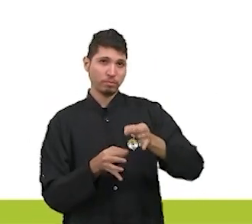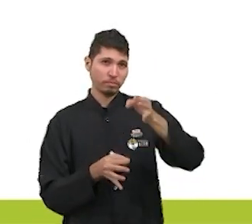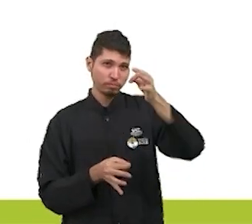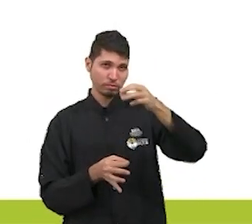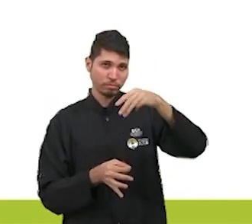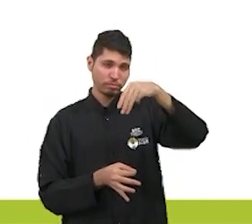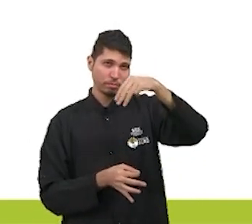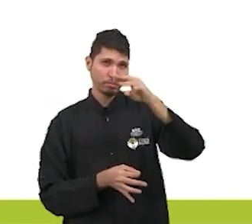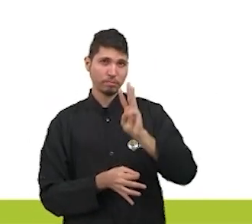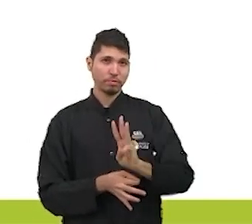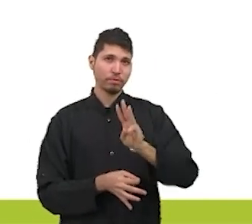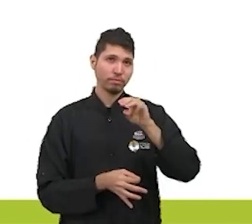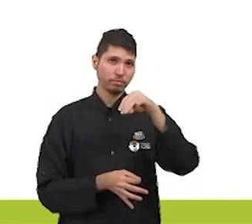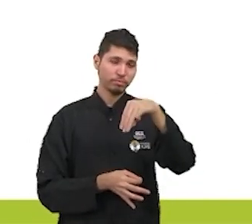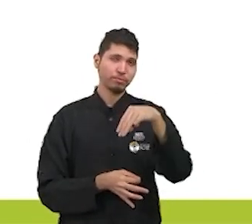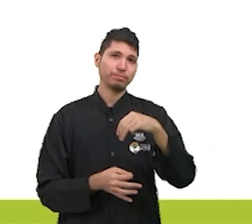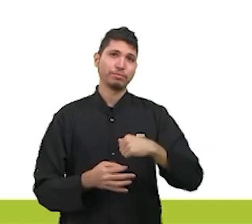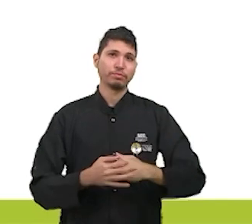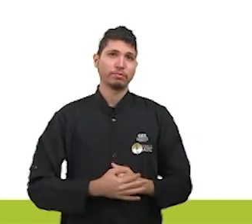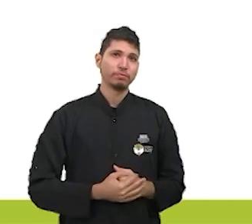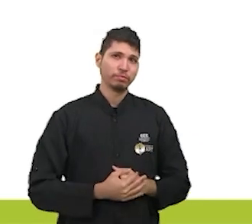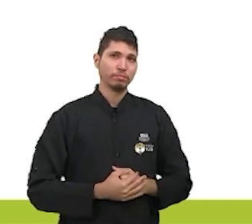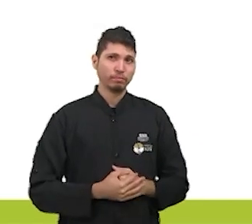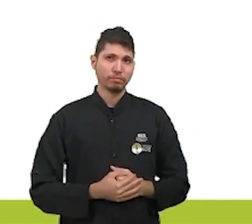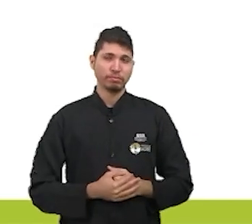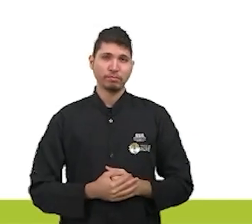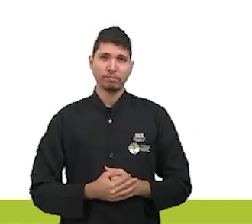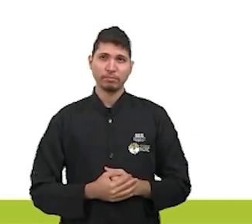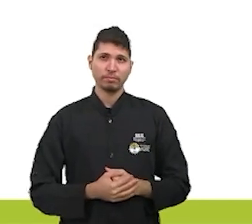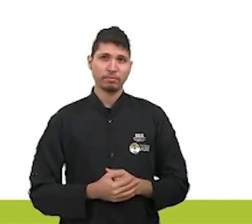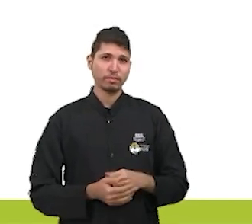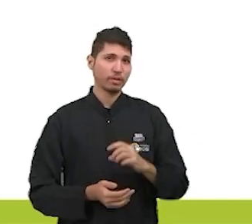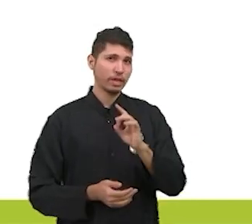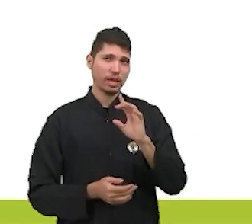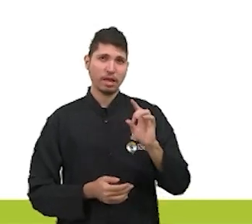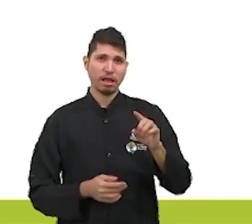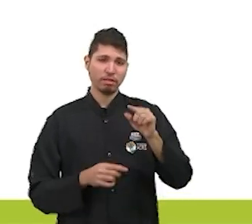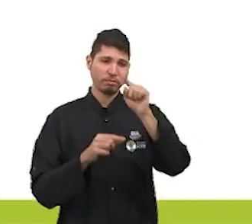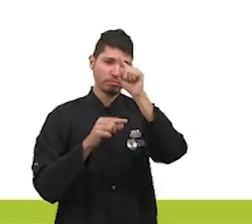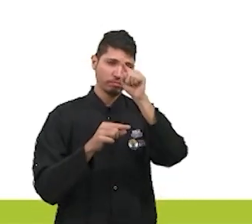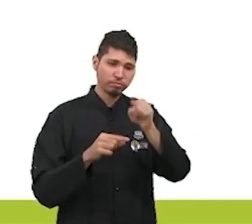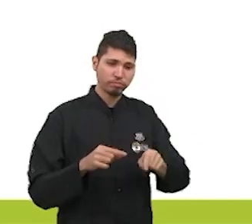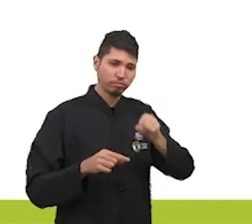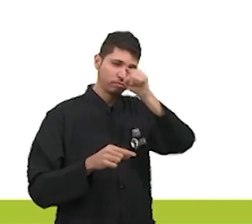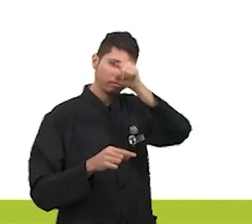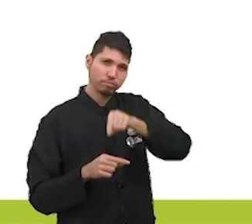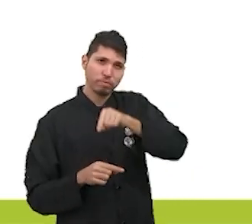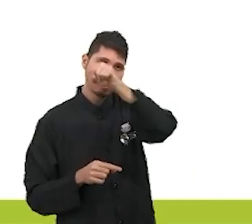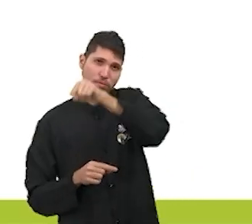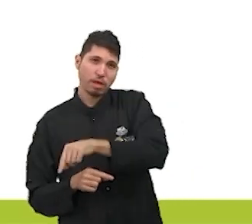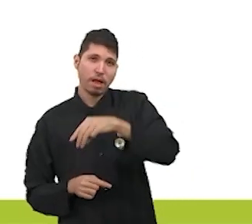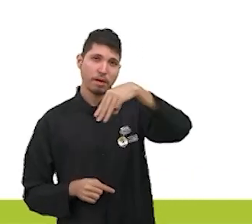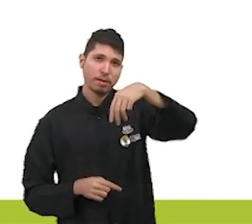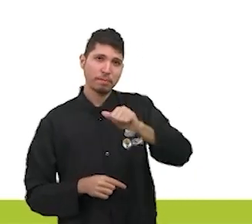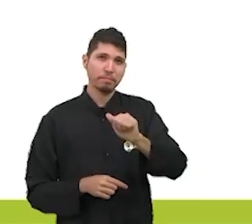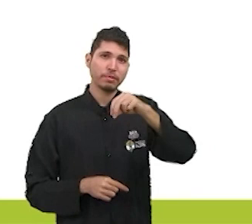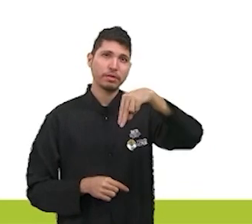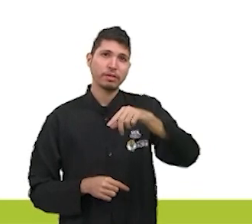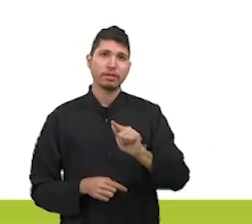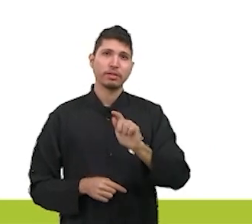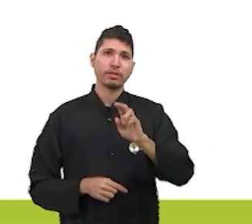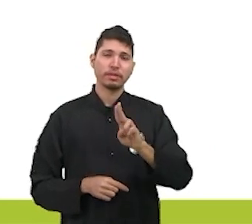vendo? Tudo bem? Ele diz que cada mangueira estabelecida aqui, ó, no